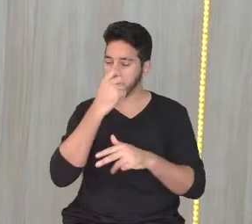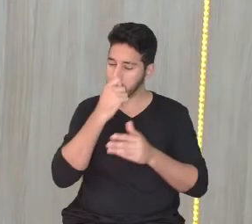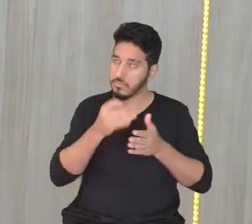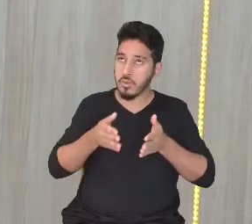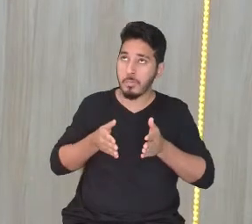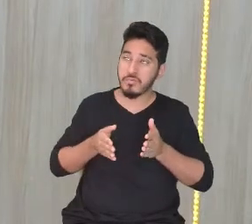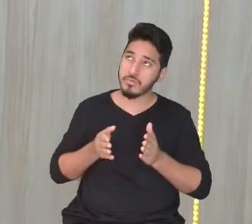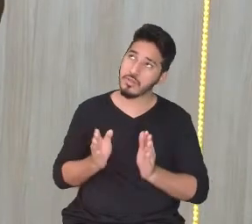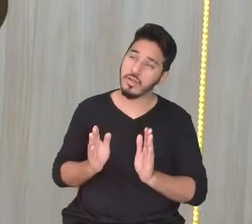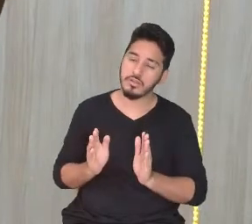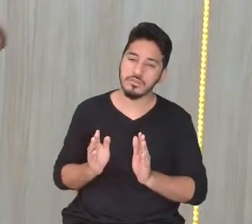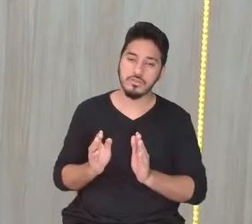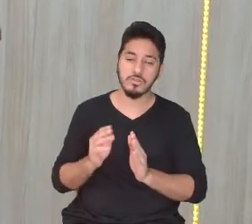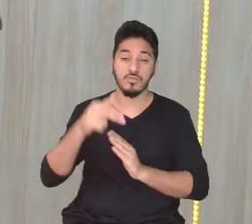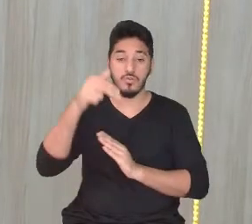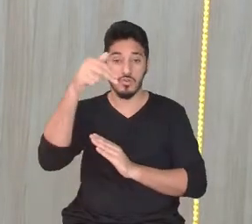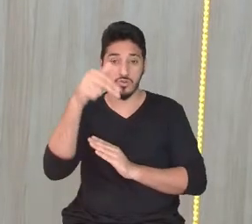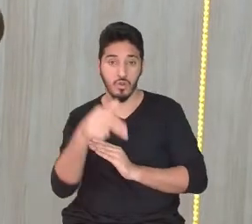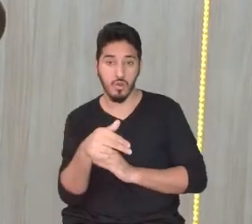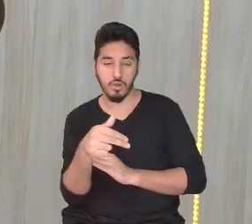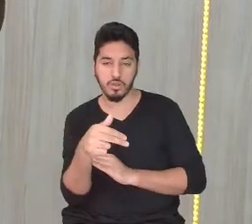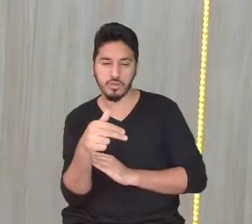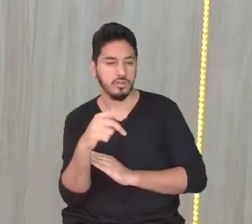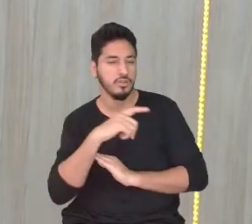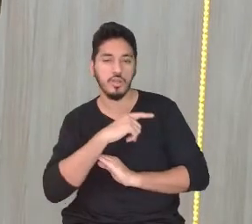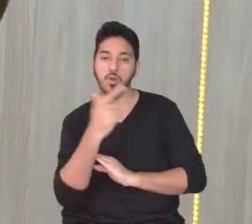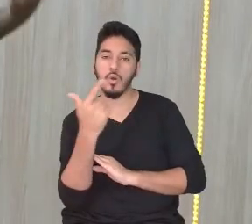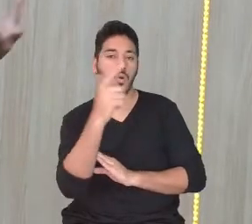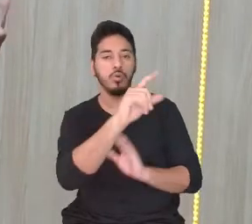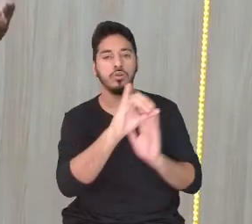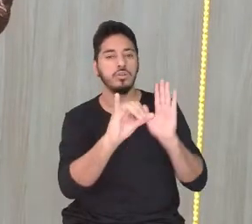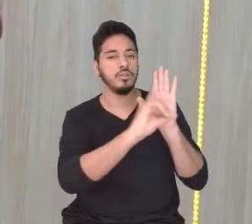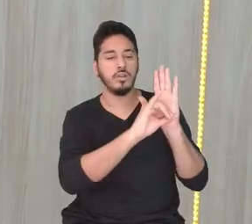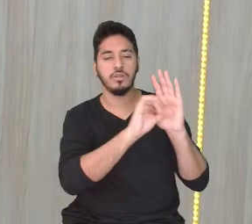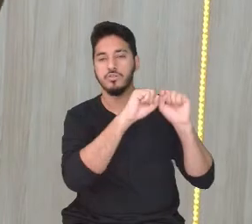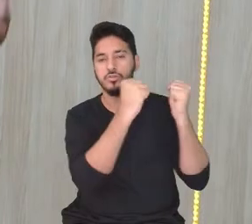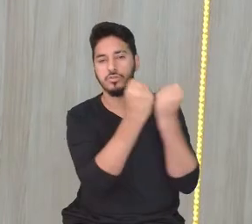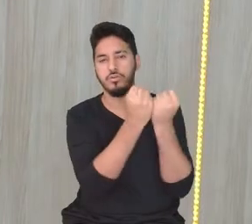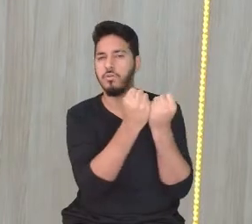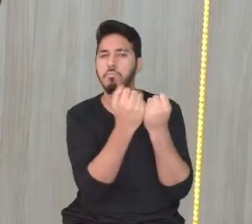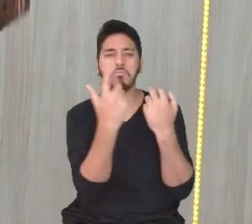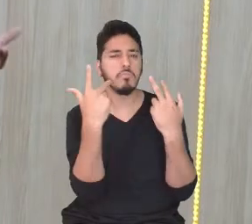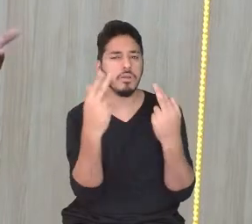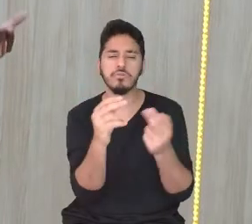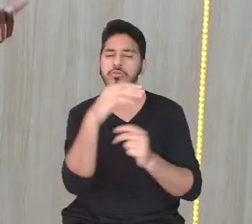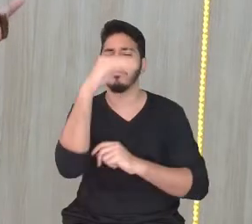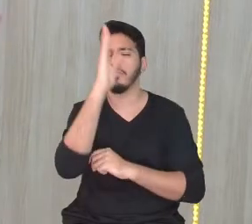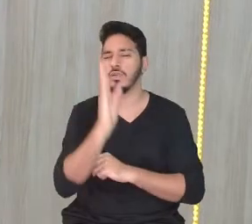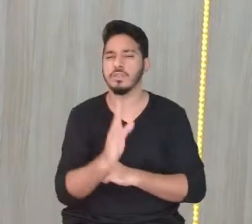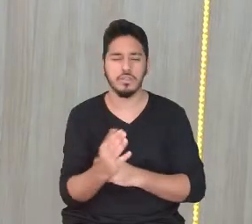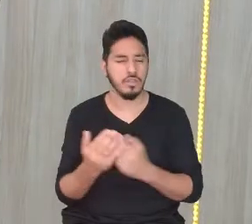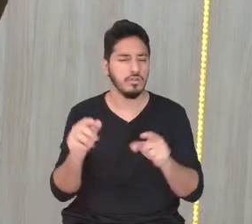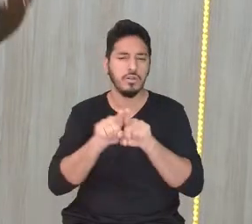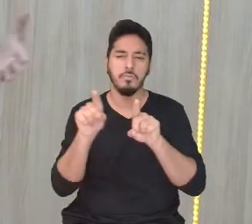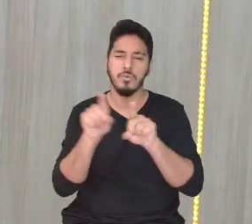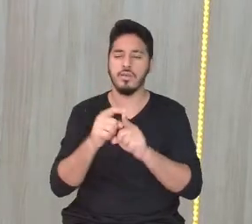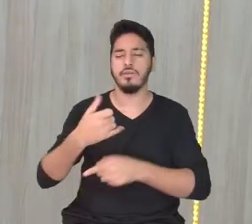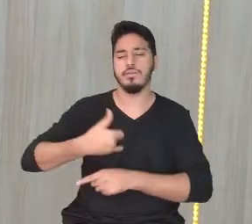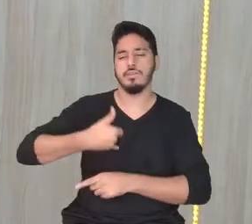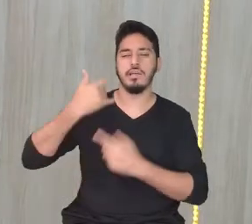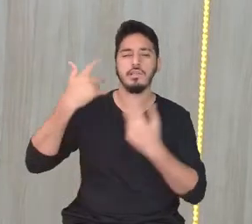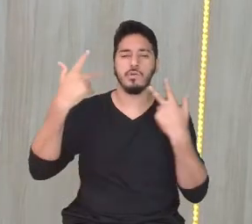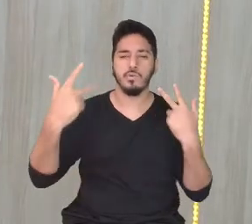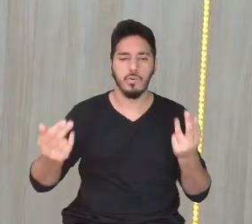por exemplo, no norte do país, tem um outro tipo de identidade social, mesmo sendo brasileiro também, tendo a mesma